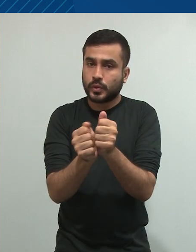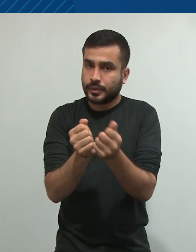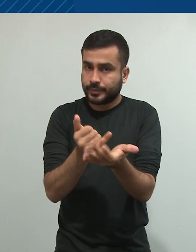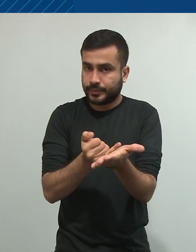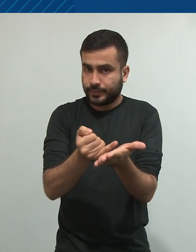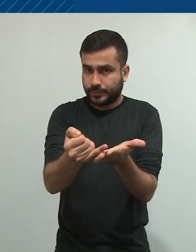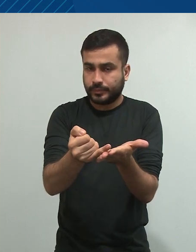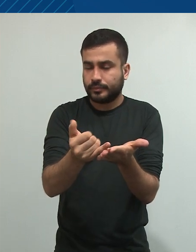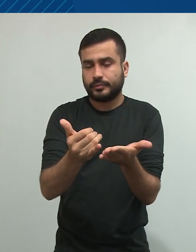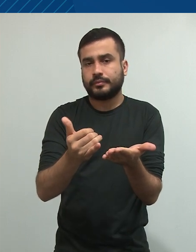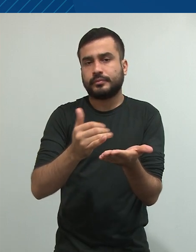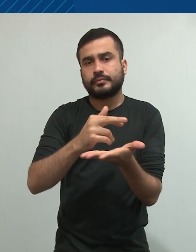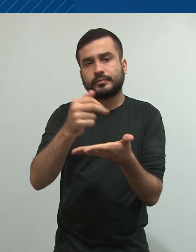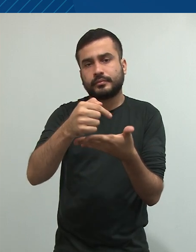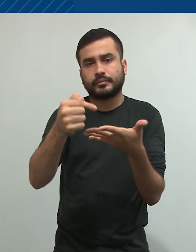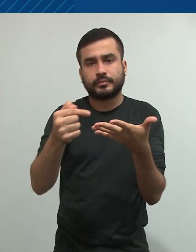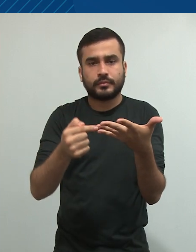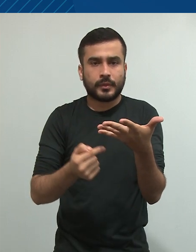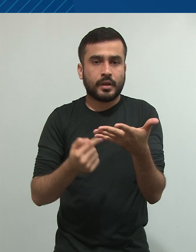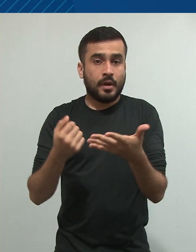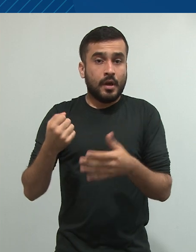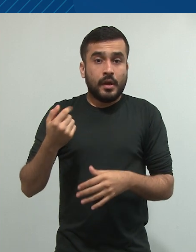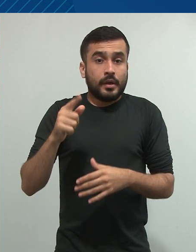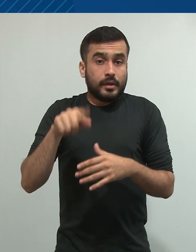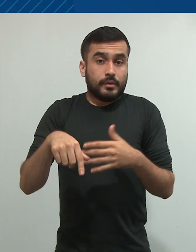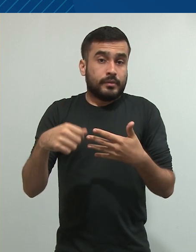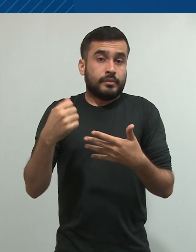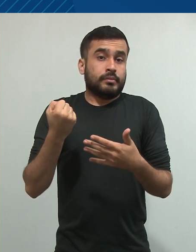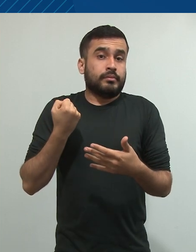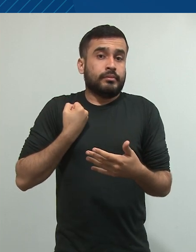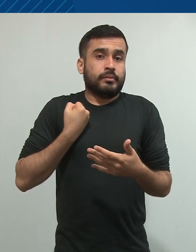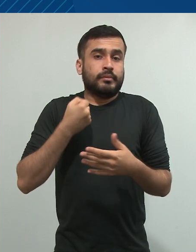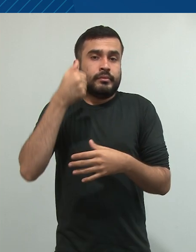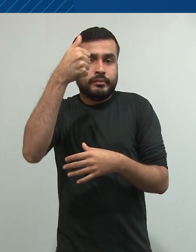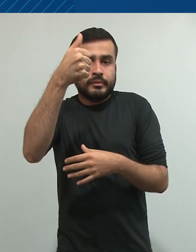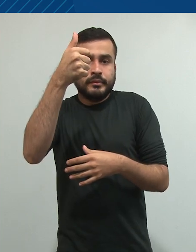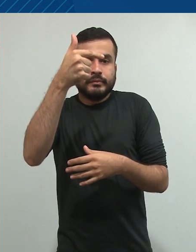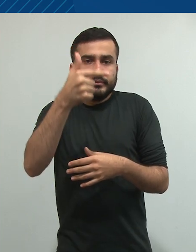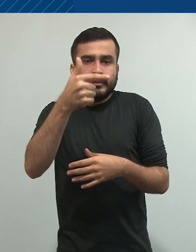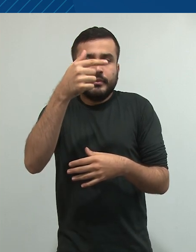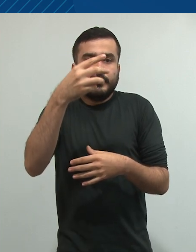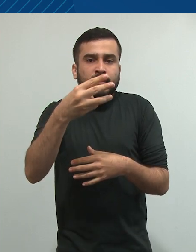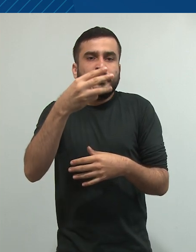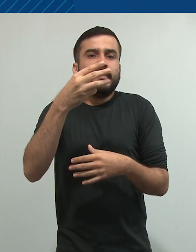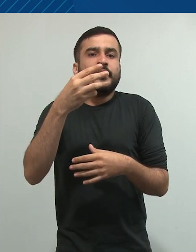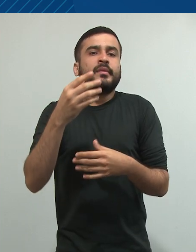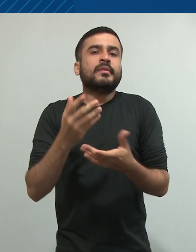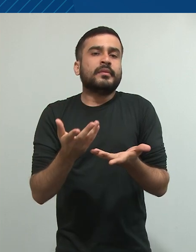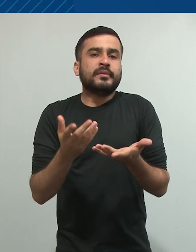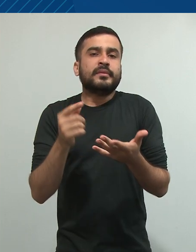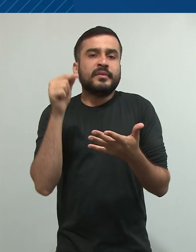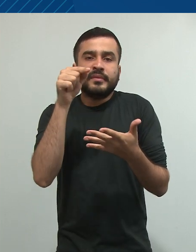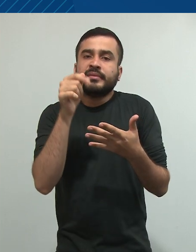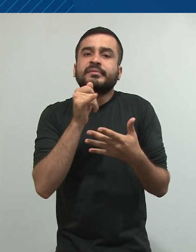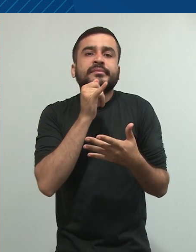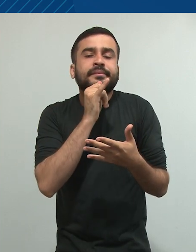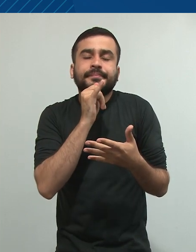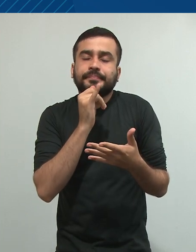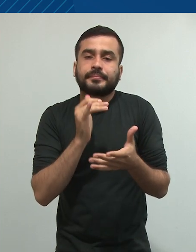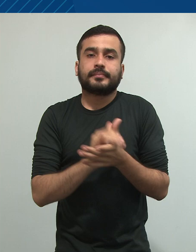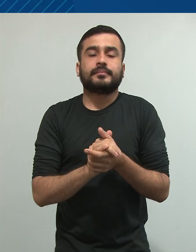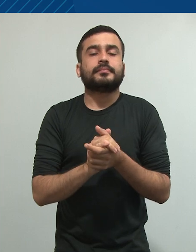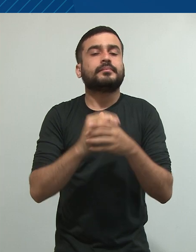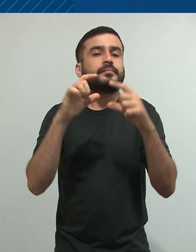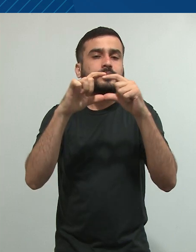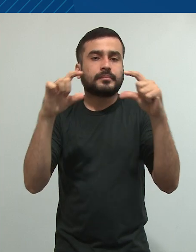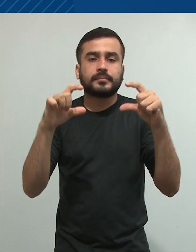aí o resto, tanto é que ele divide assim por número, ele não escreve subtítulo, ele coloca número 1, número 2, número 3. E esses números são exemplos. E ele